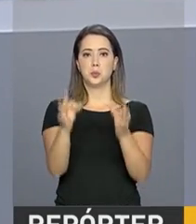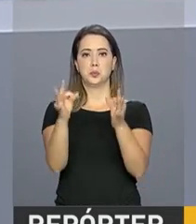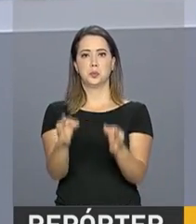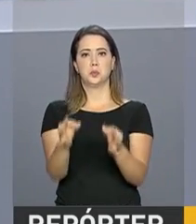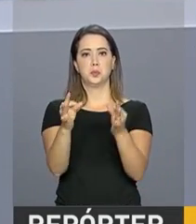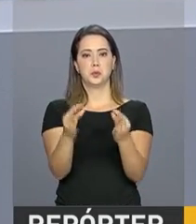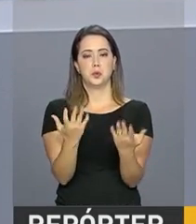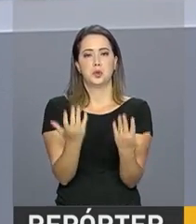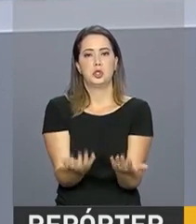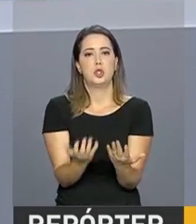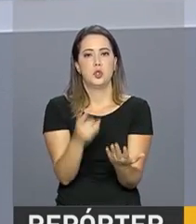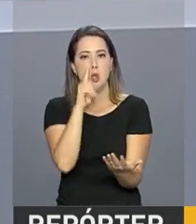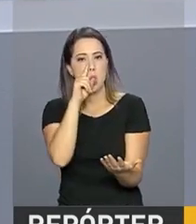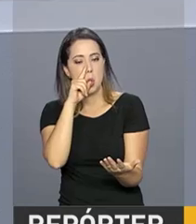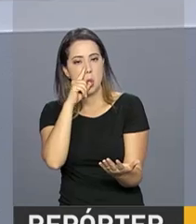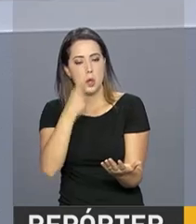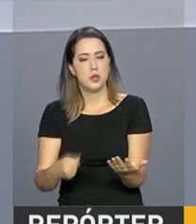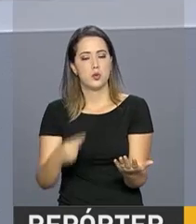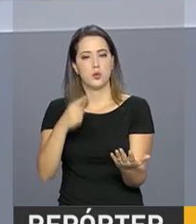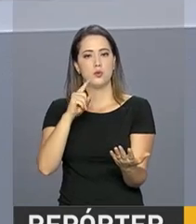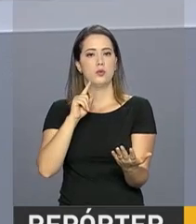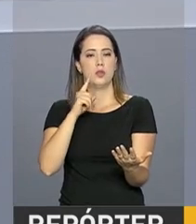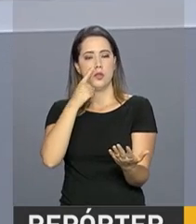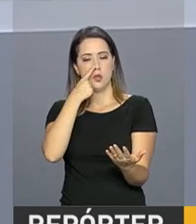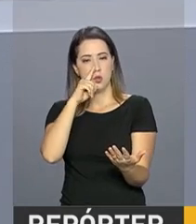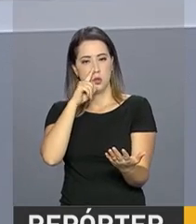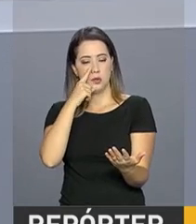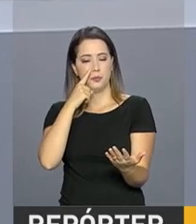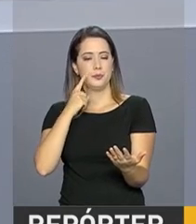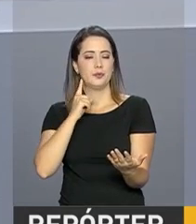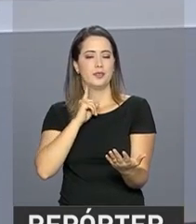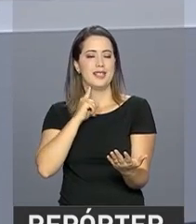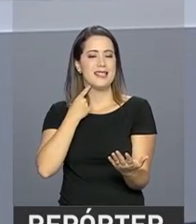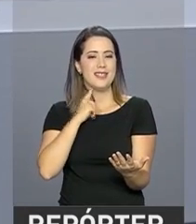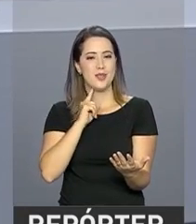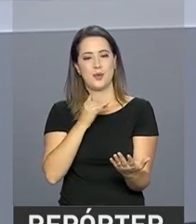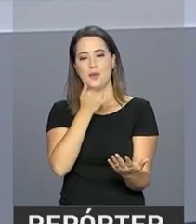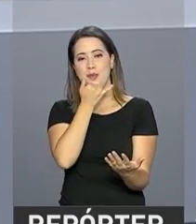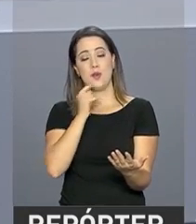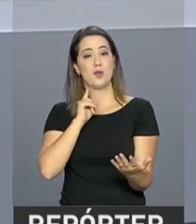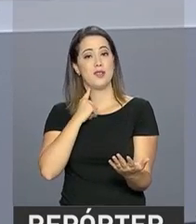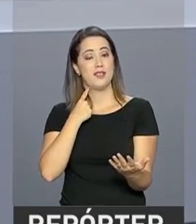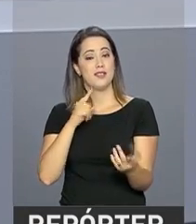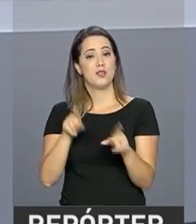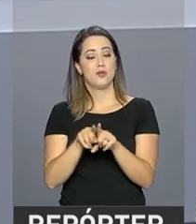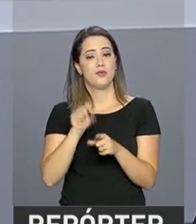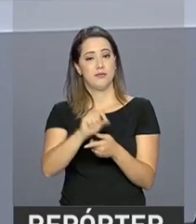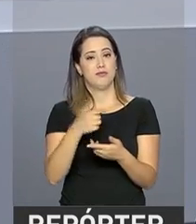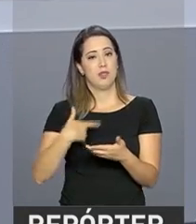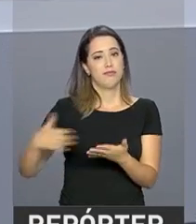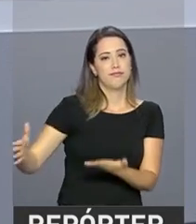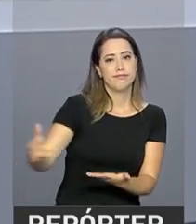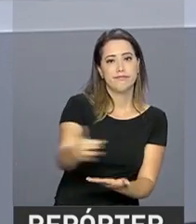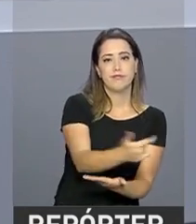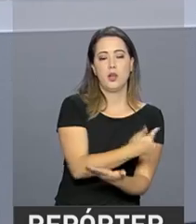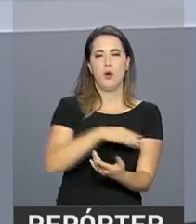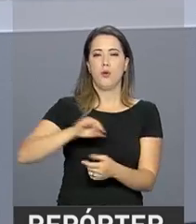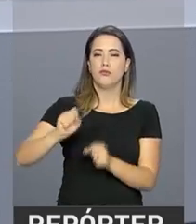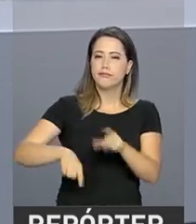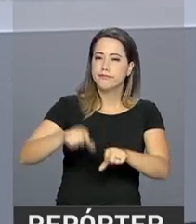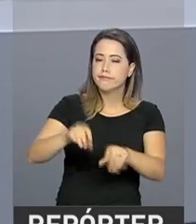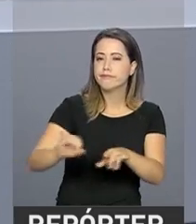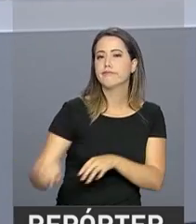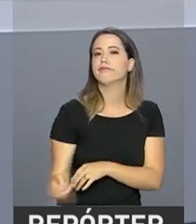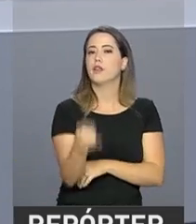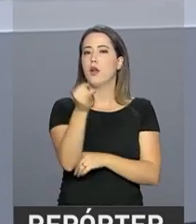eletrônico foram recolhidas em pouco mais de 30 dias durante a campanha semeando oportunidade o objetivo é conscientizar